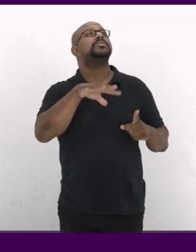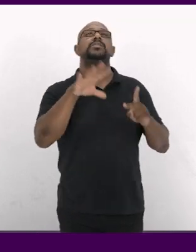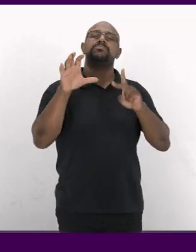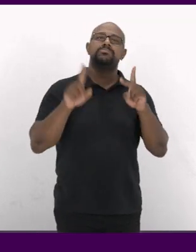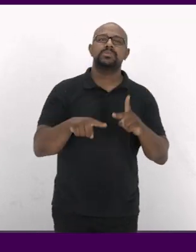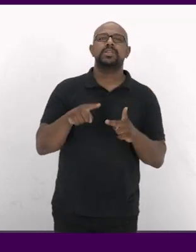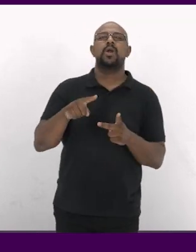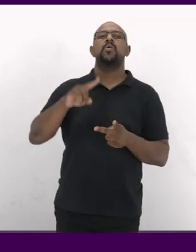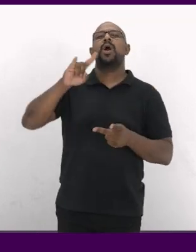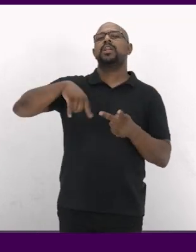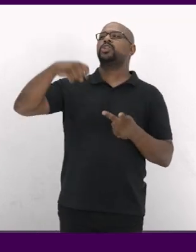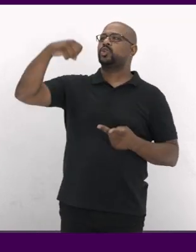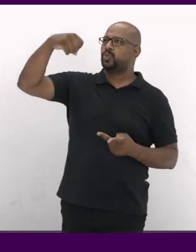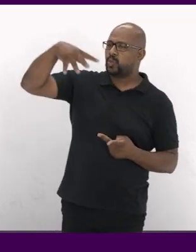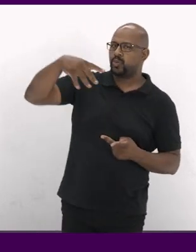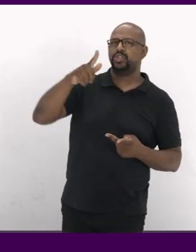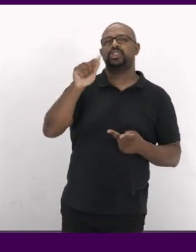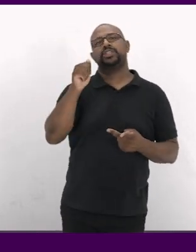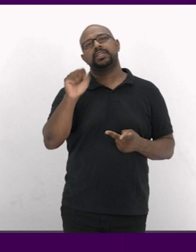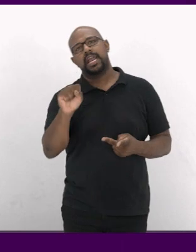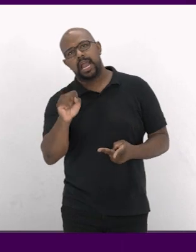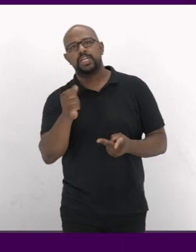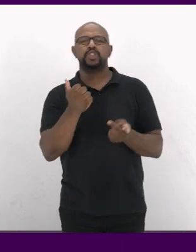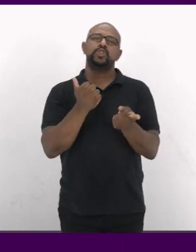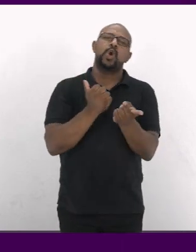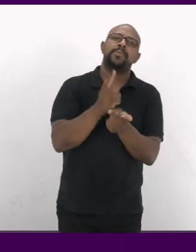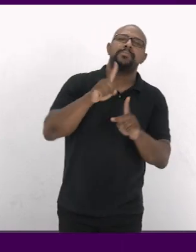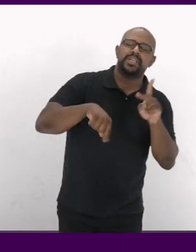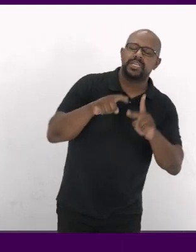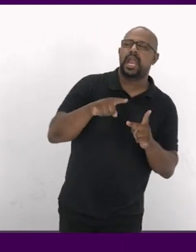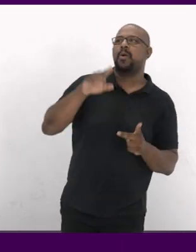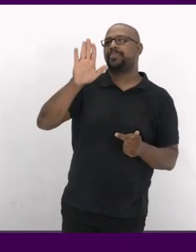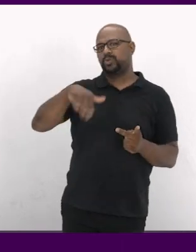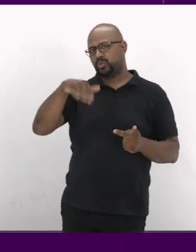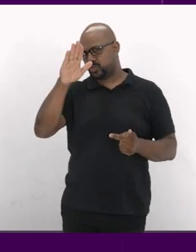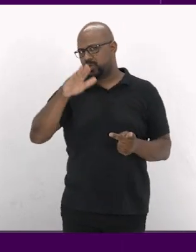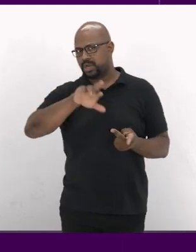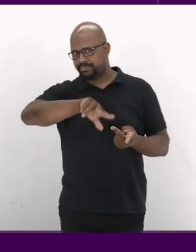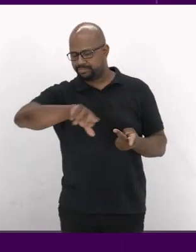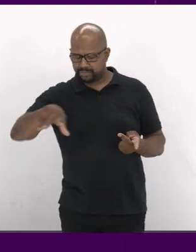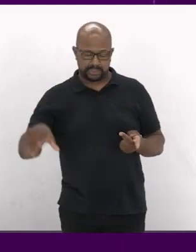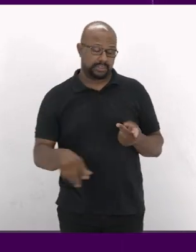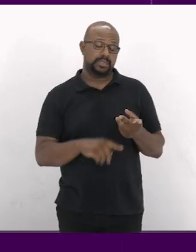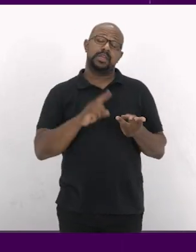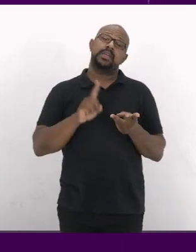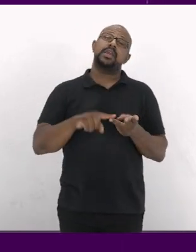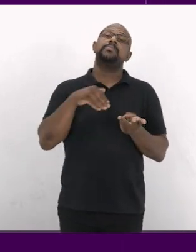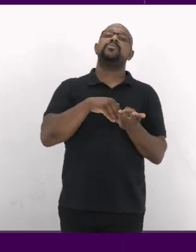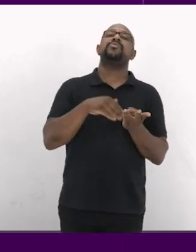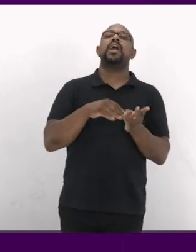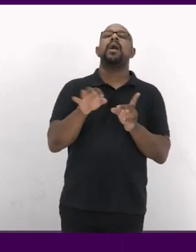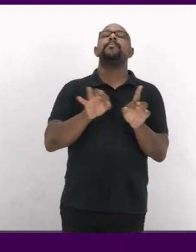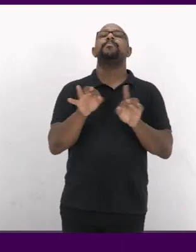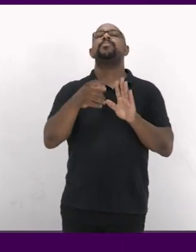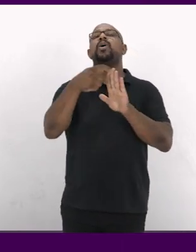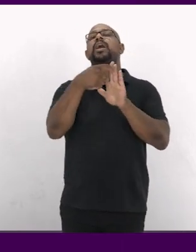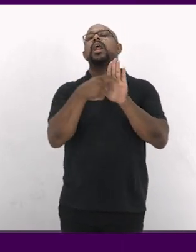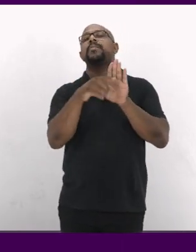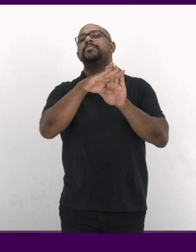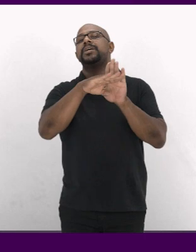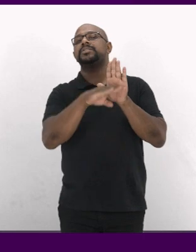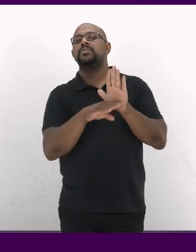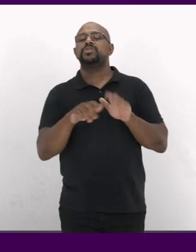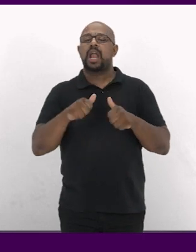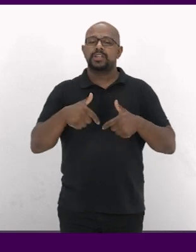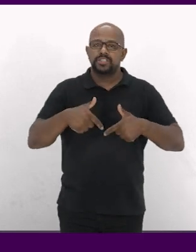do equipamento, que são as contas de energia, gás, compra de insumos, pintura, etc. E, por fim, a programação, que é